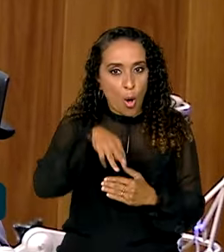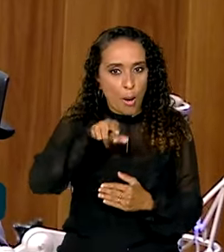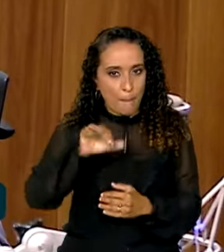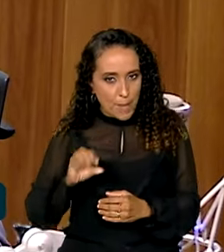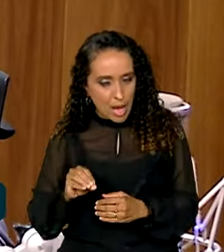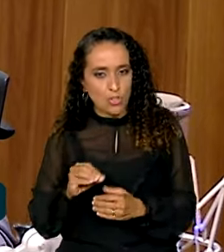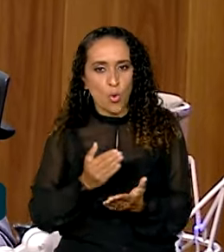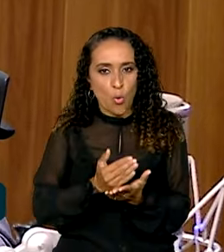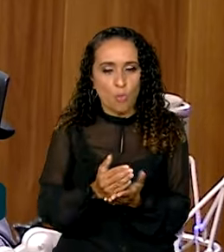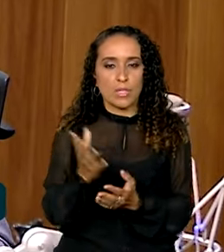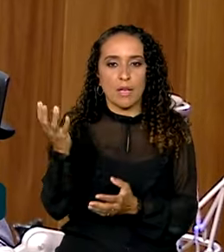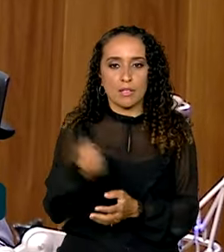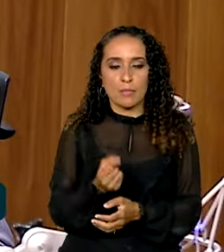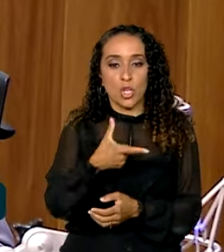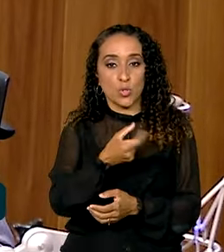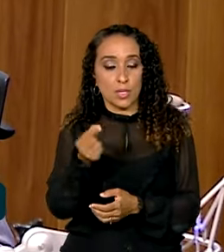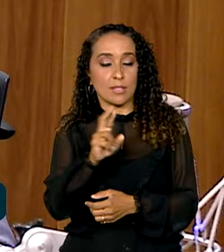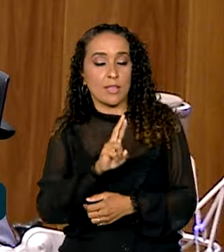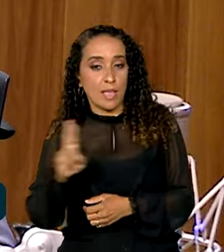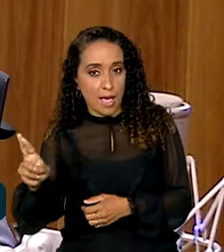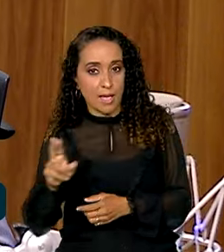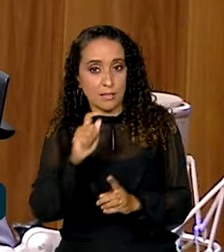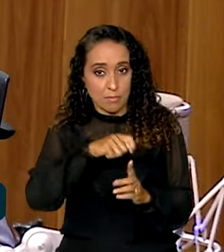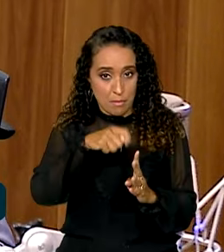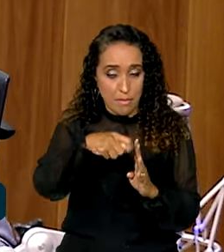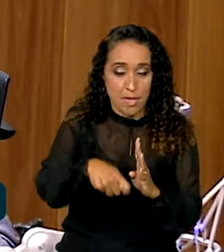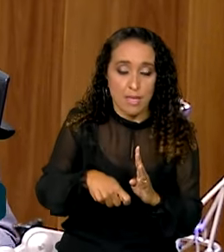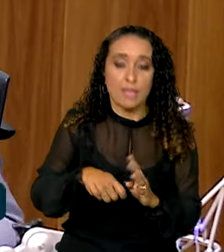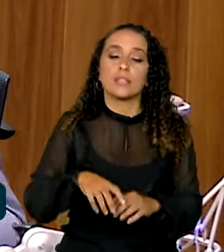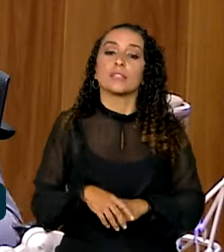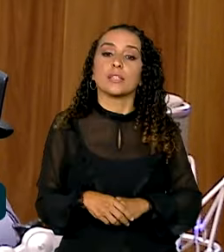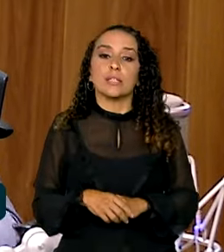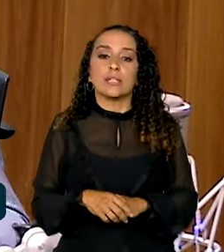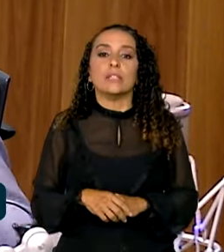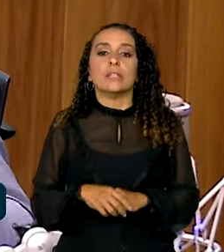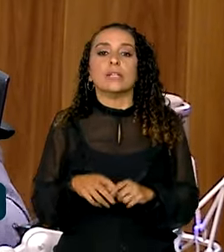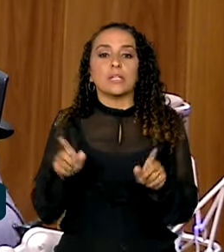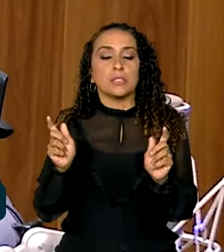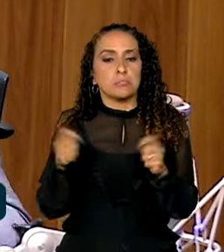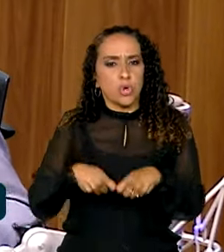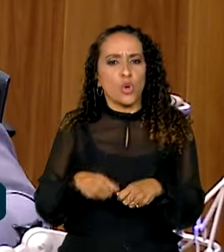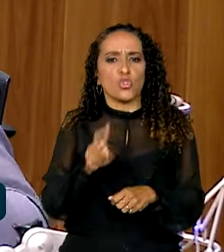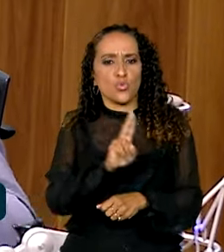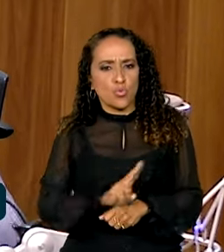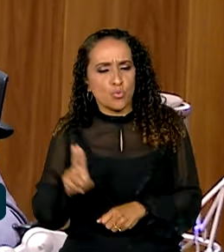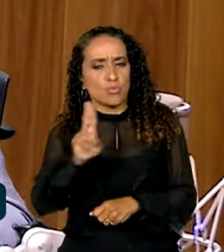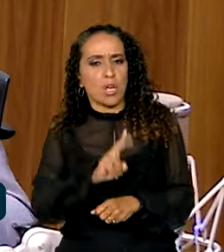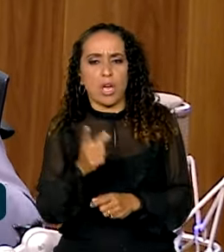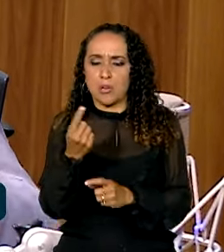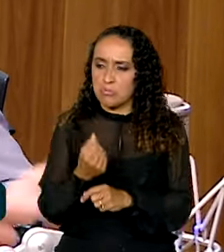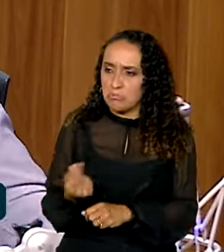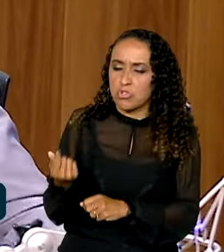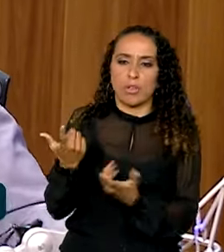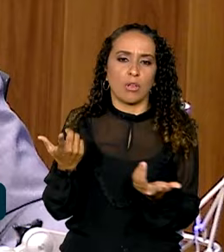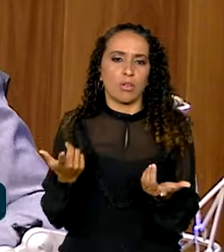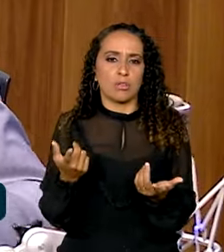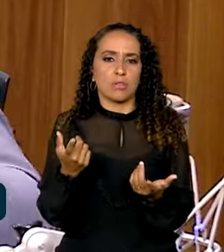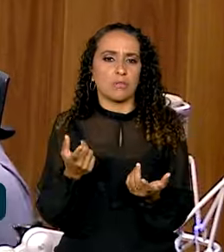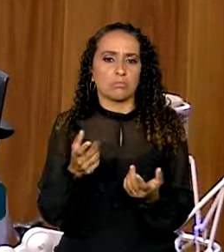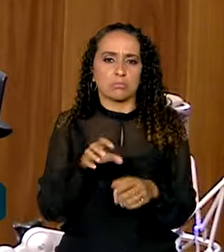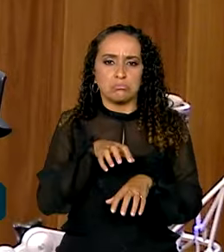março. Ele vai receber R$ 200 por mês. Certo. Aí ele pode usar esse recurso, né, para ele, ou